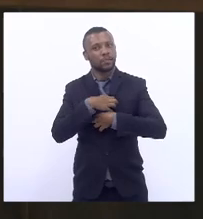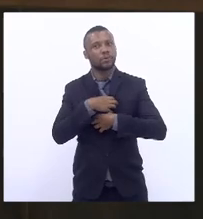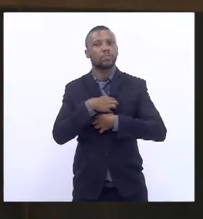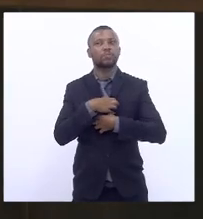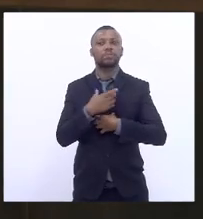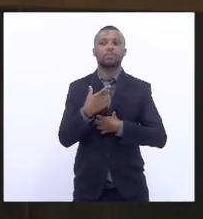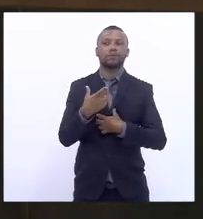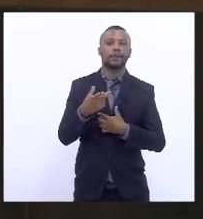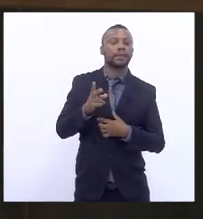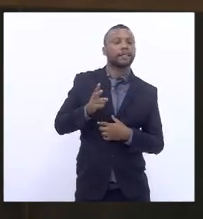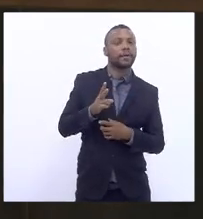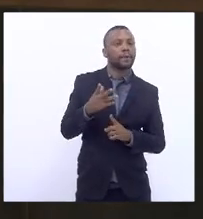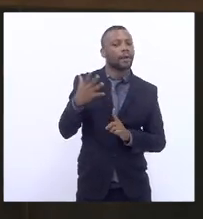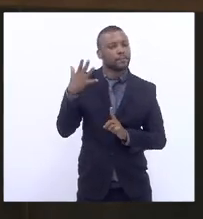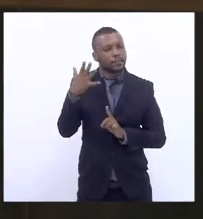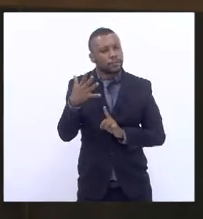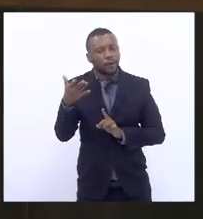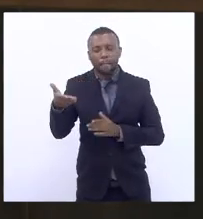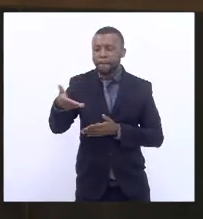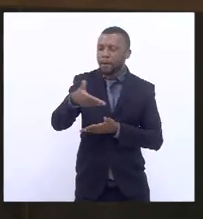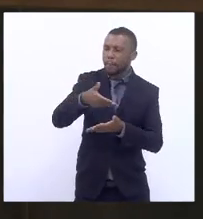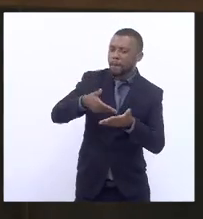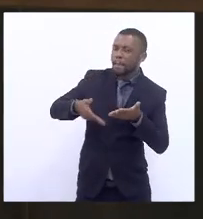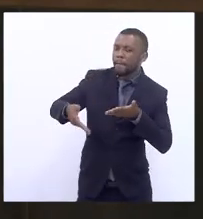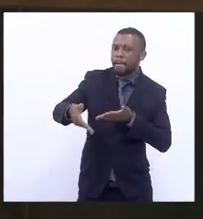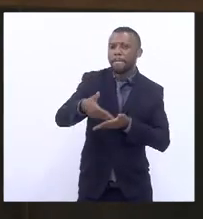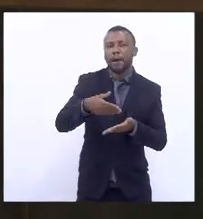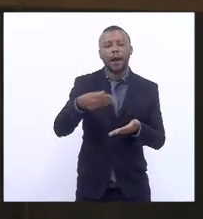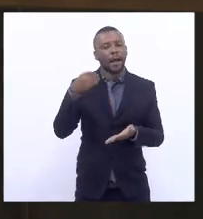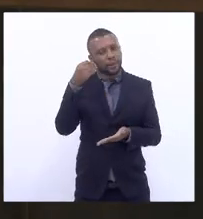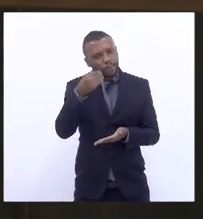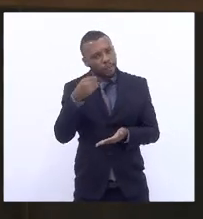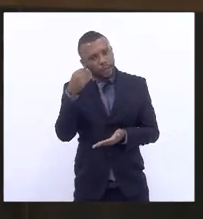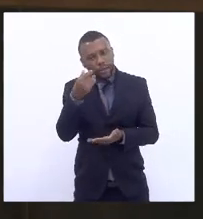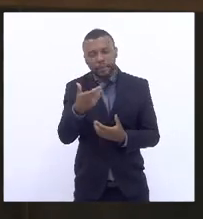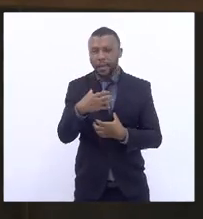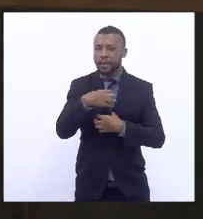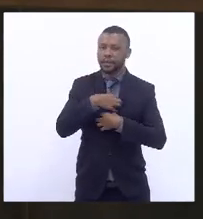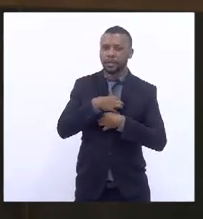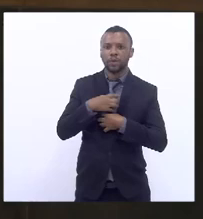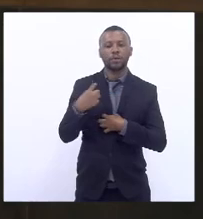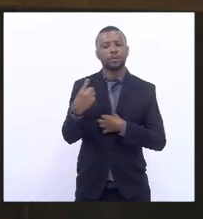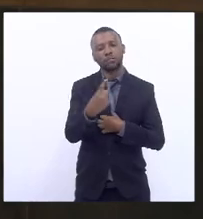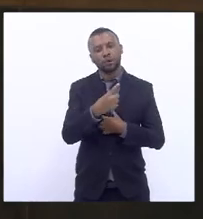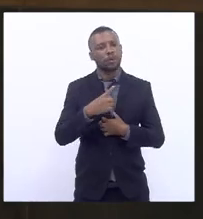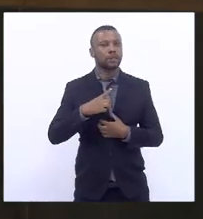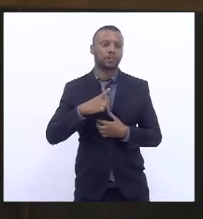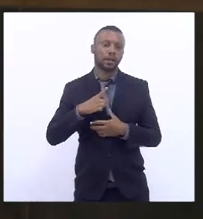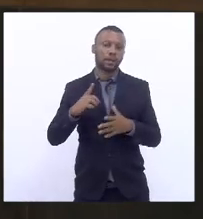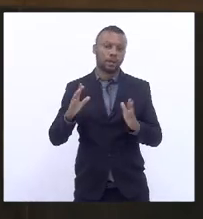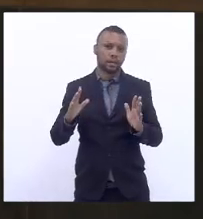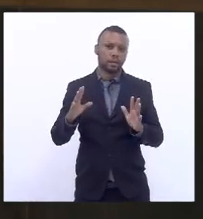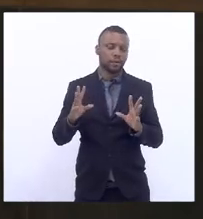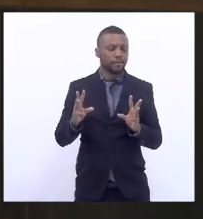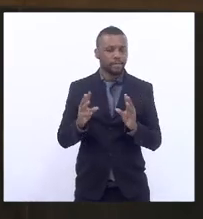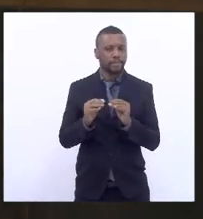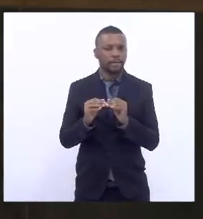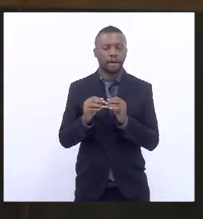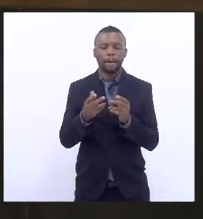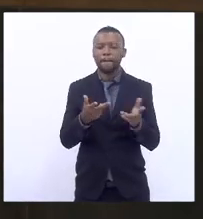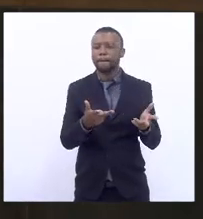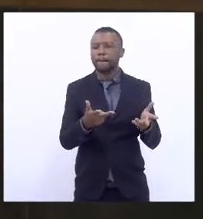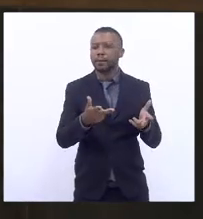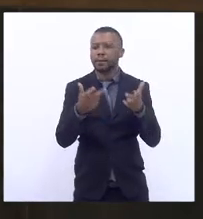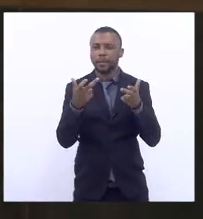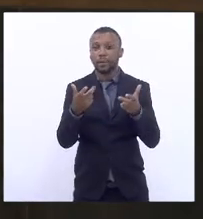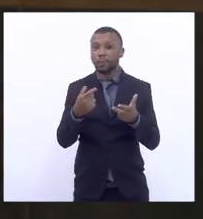cada conversa, a cada troca, é o sentimento que colho, é a sensação que enfim, percebo em mim